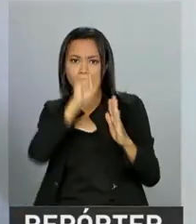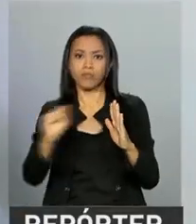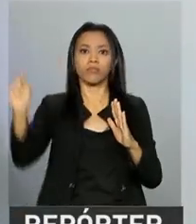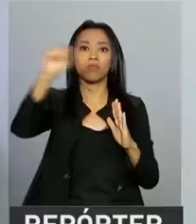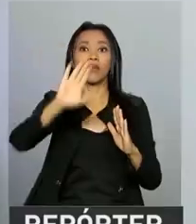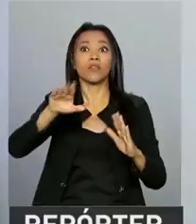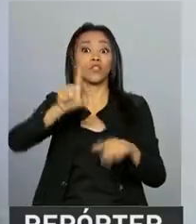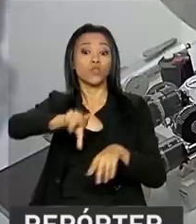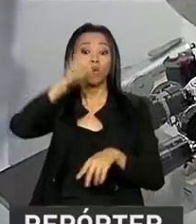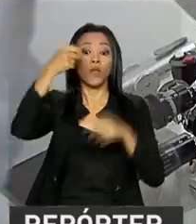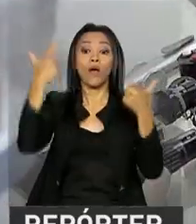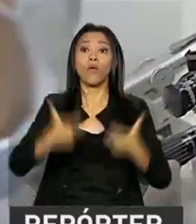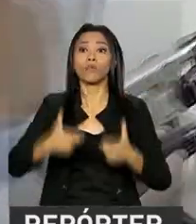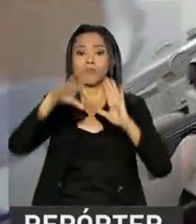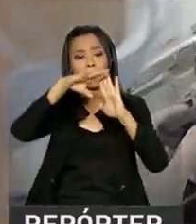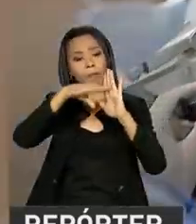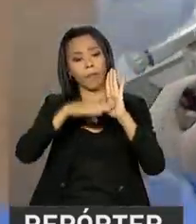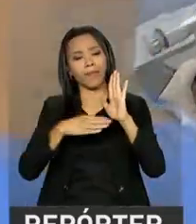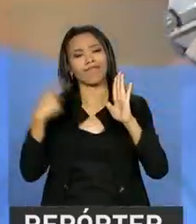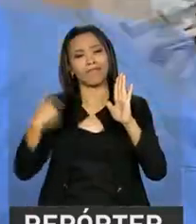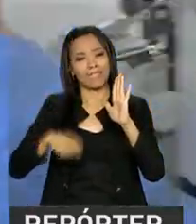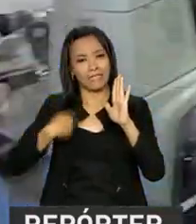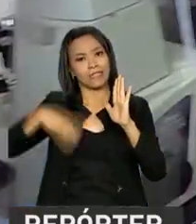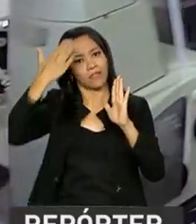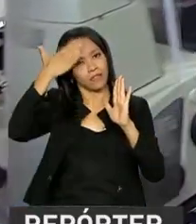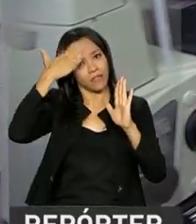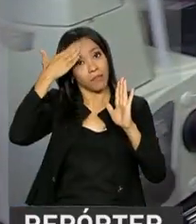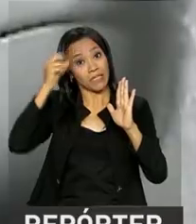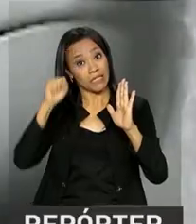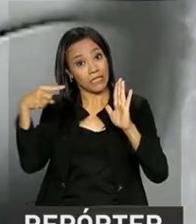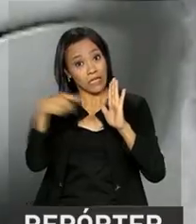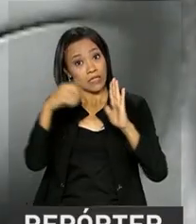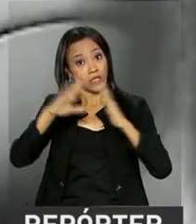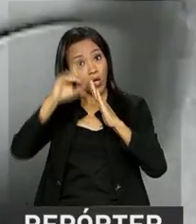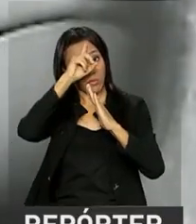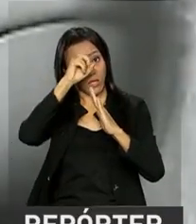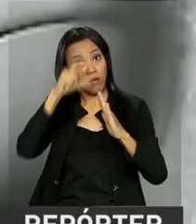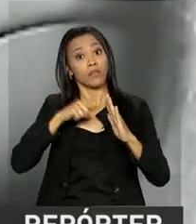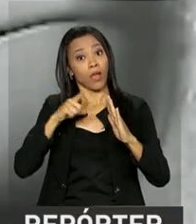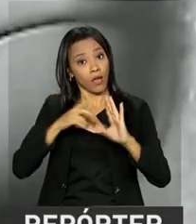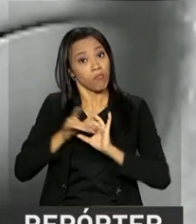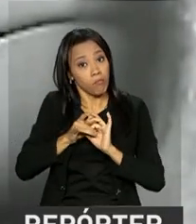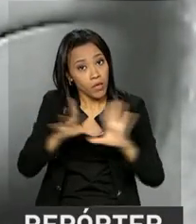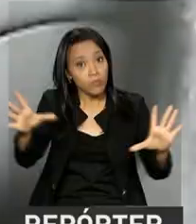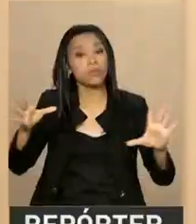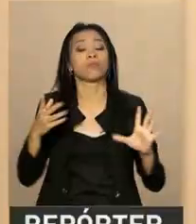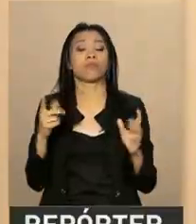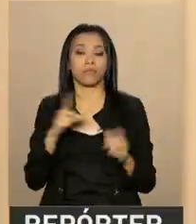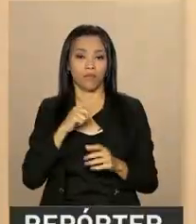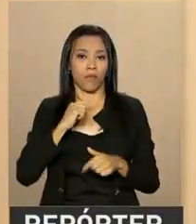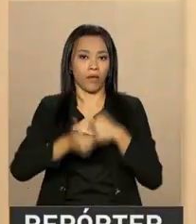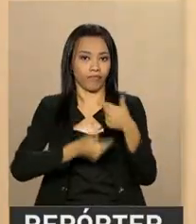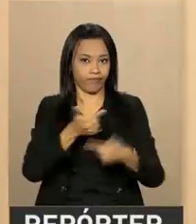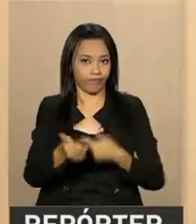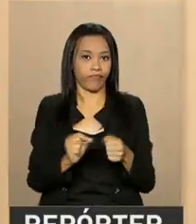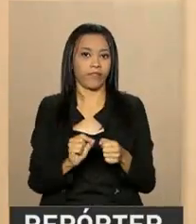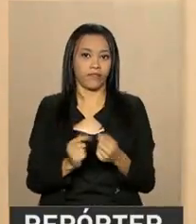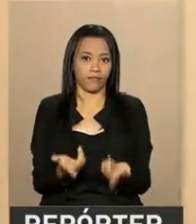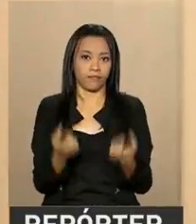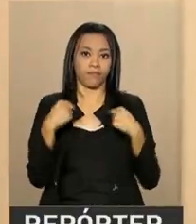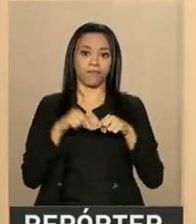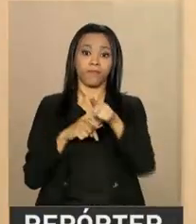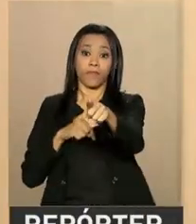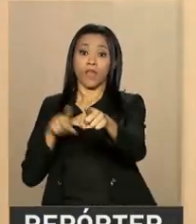escolher onde fazer o procedimento, é preciso saber se a clínica tem a licença sanitária para funcionar. A nossa